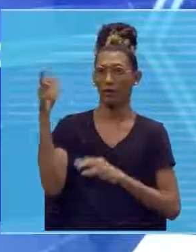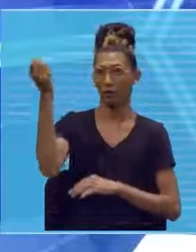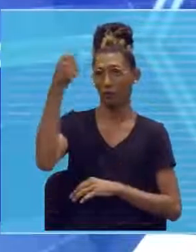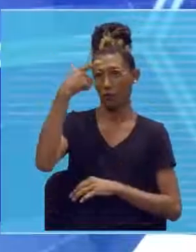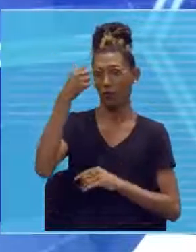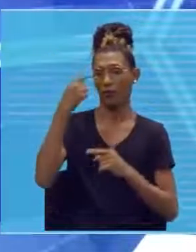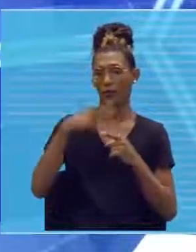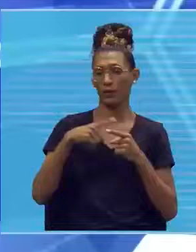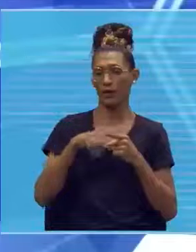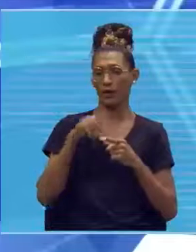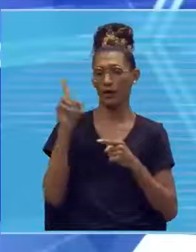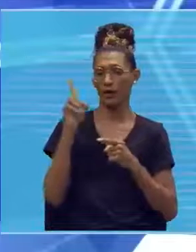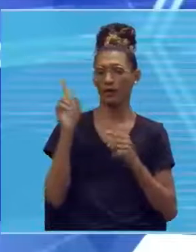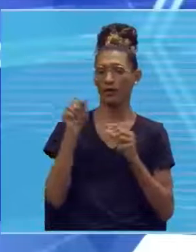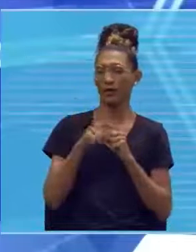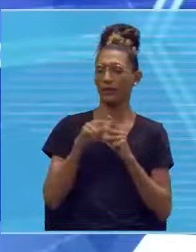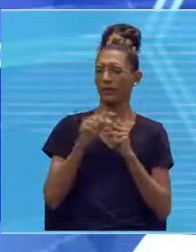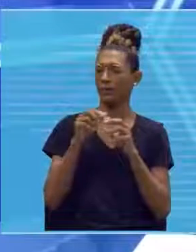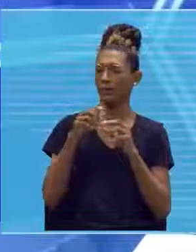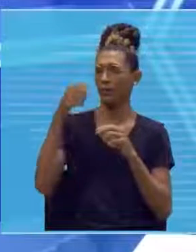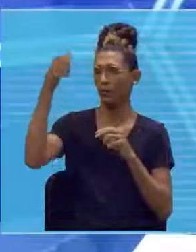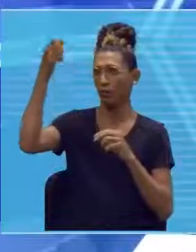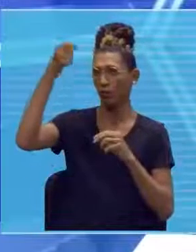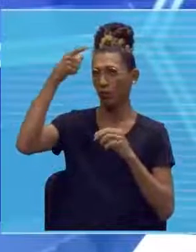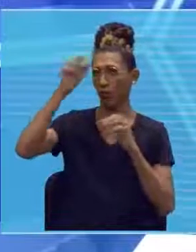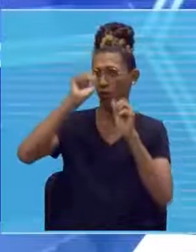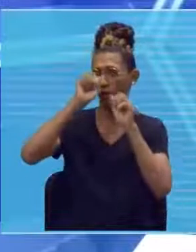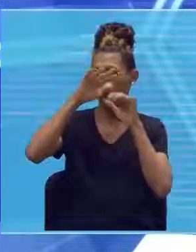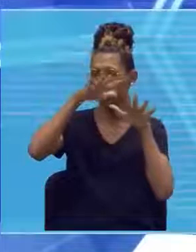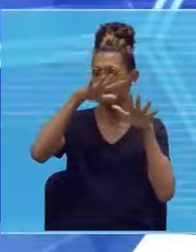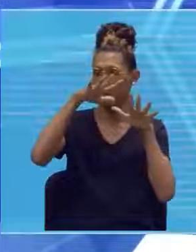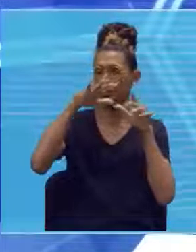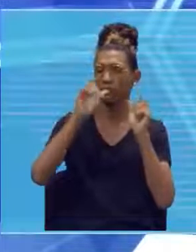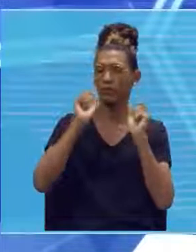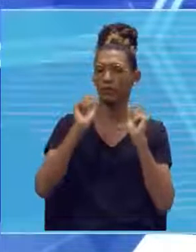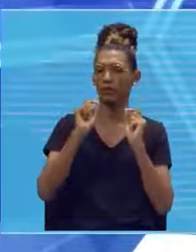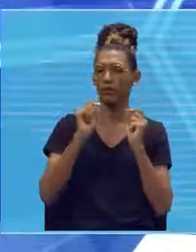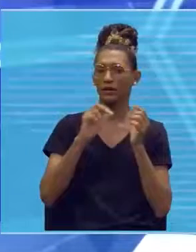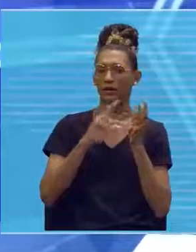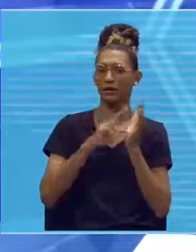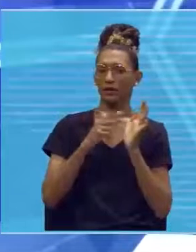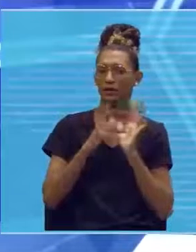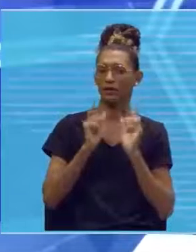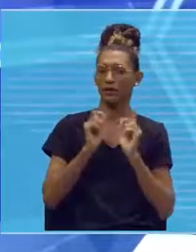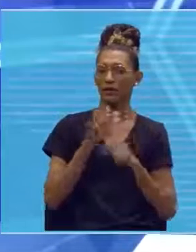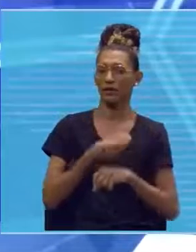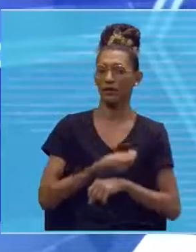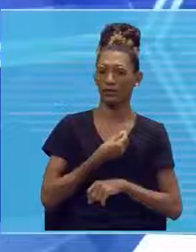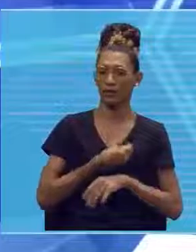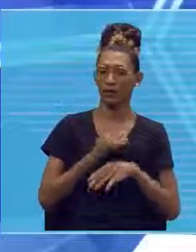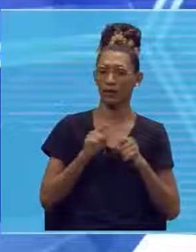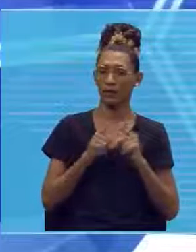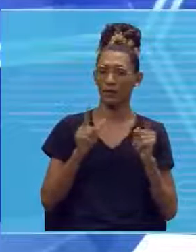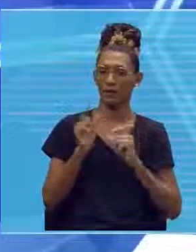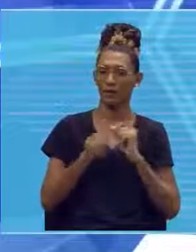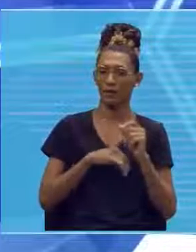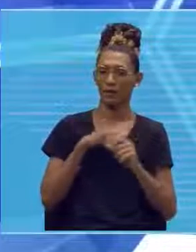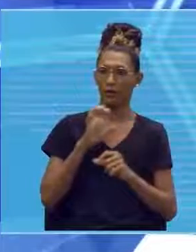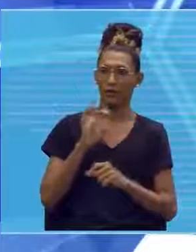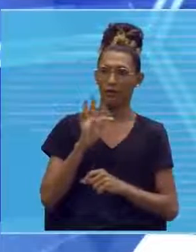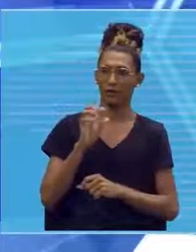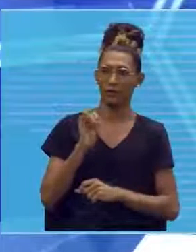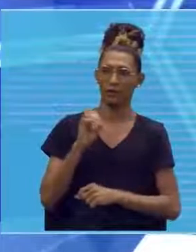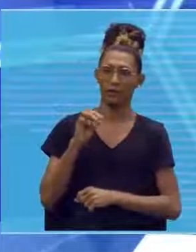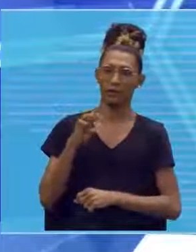este também é através de seus raios vive fica a vida mas na a morfologia